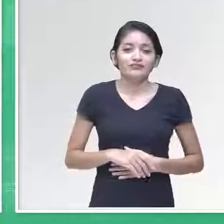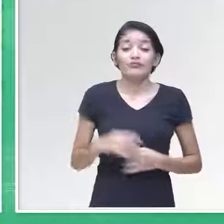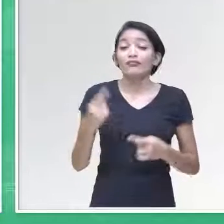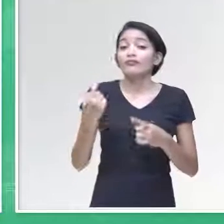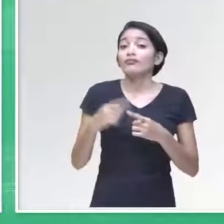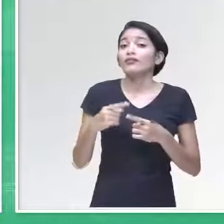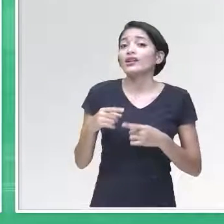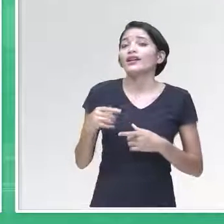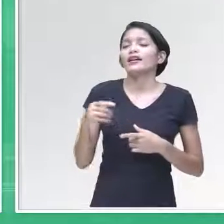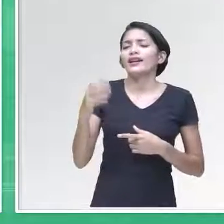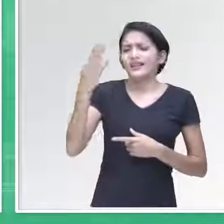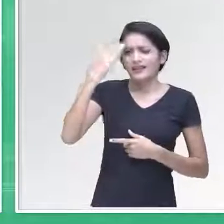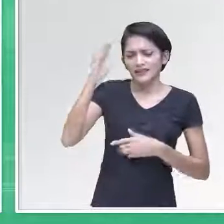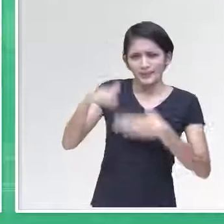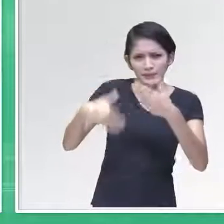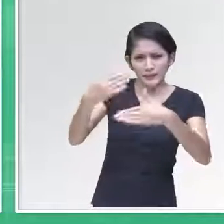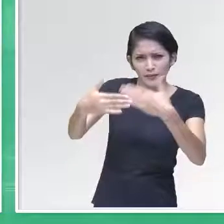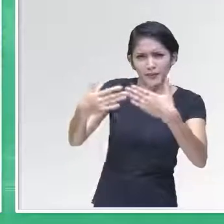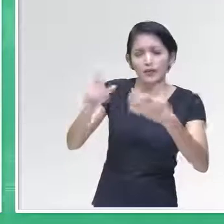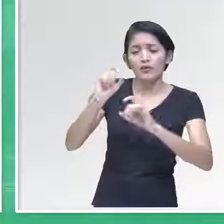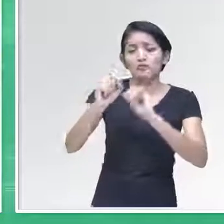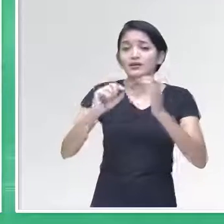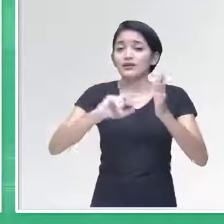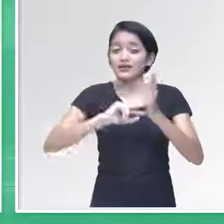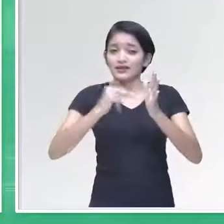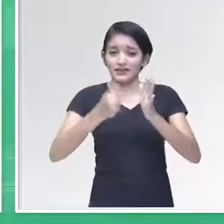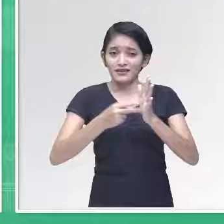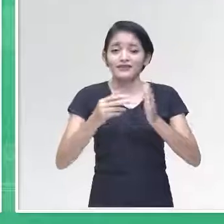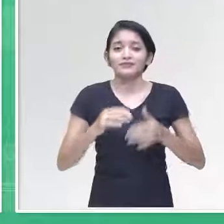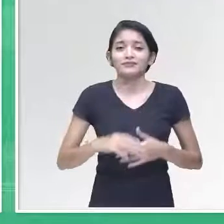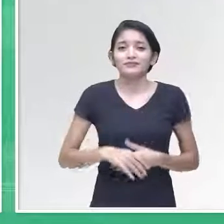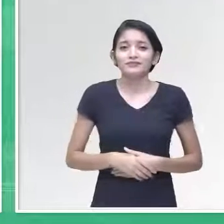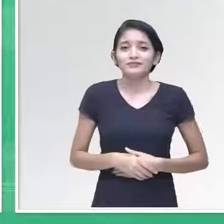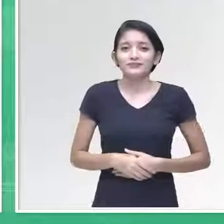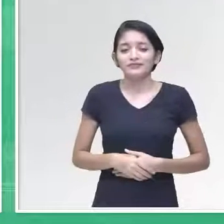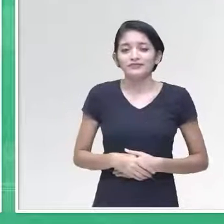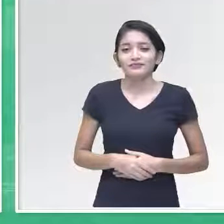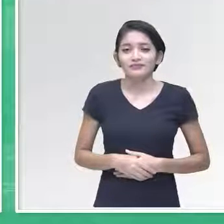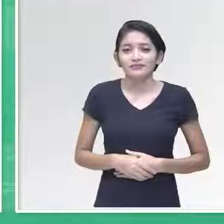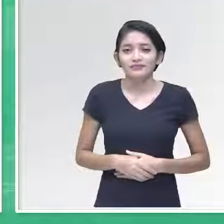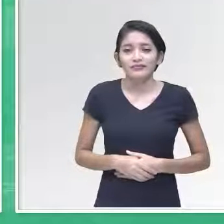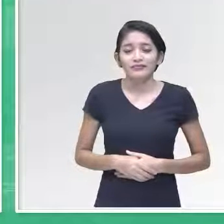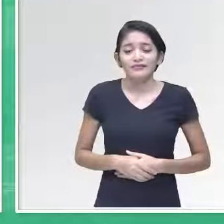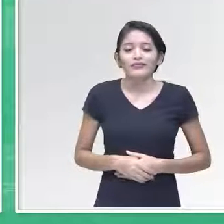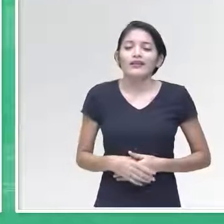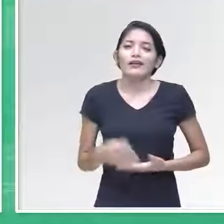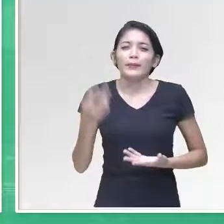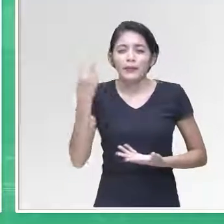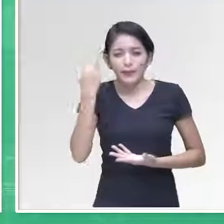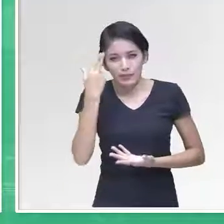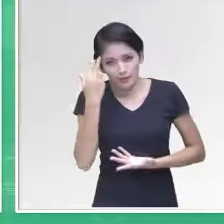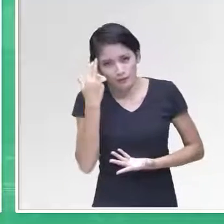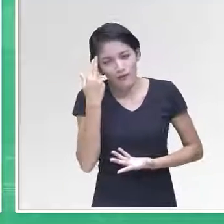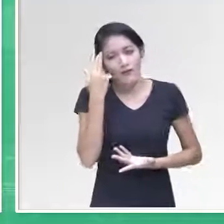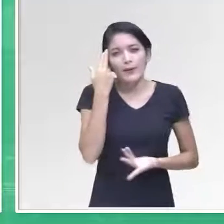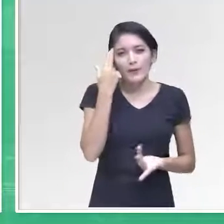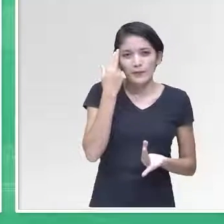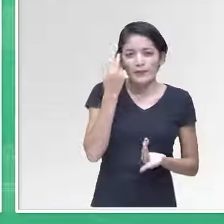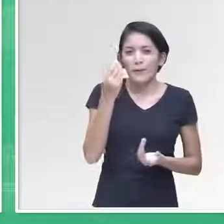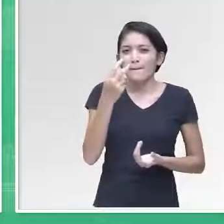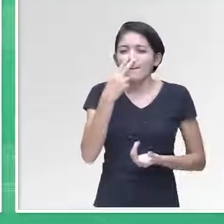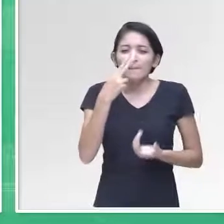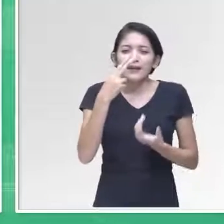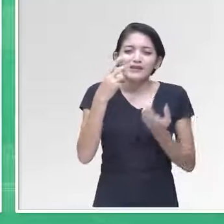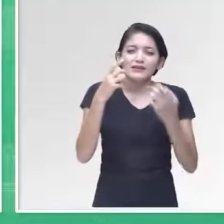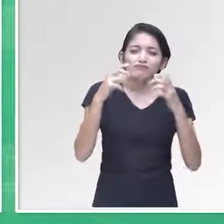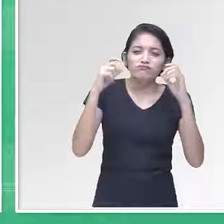vai entender mais pra frente o que é esse bendito passive voice, tá? Que geralmente dá uma certa dor de cabeçazinha